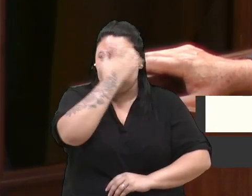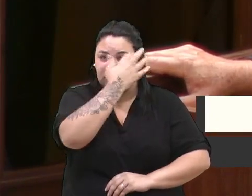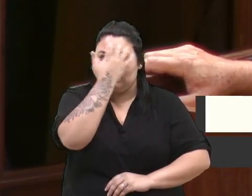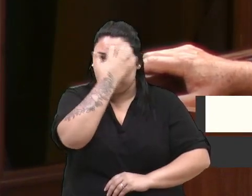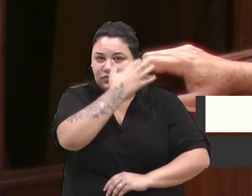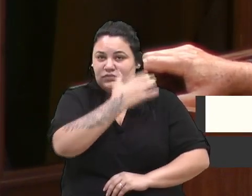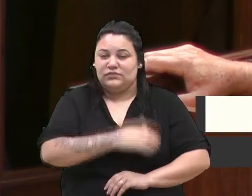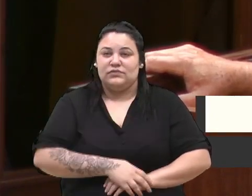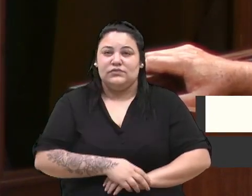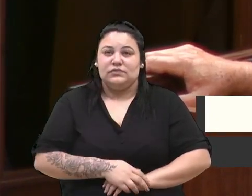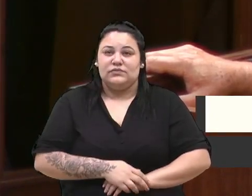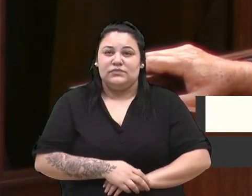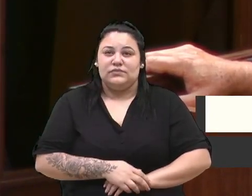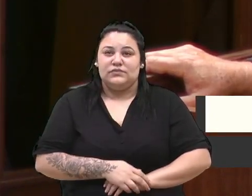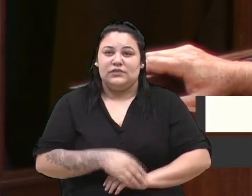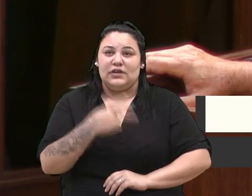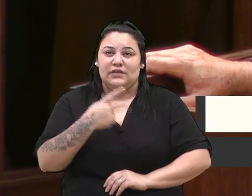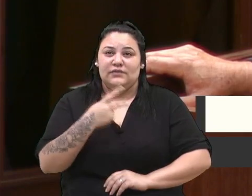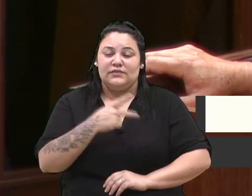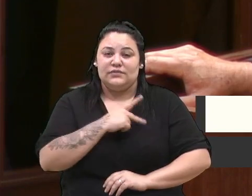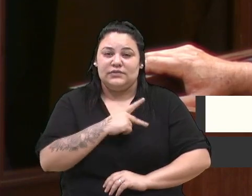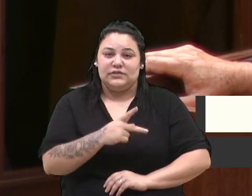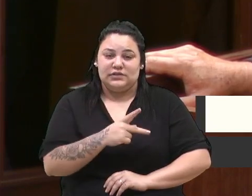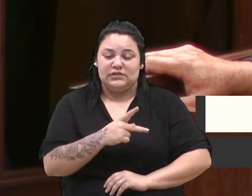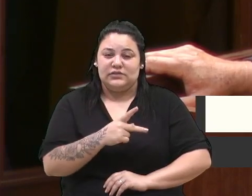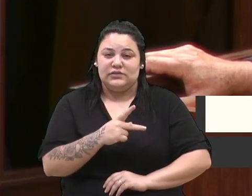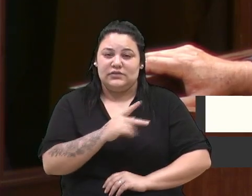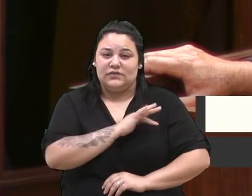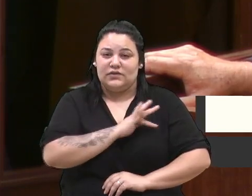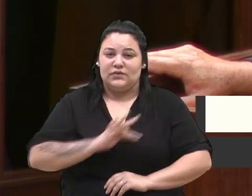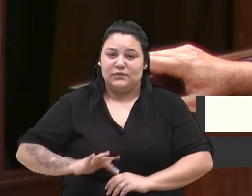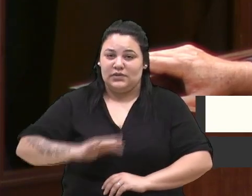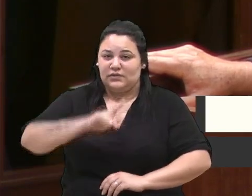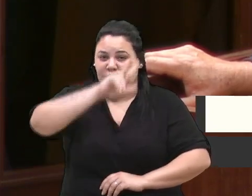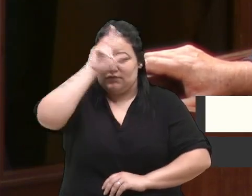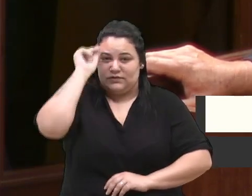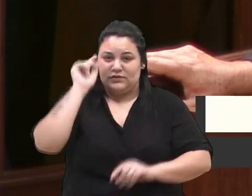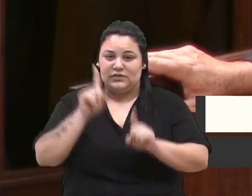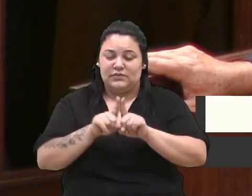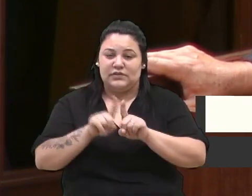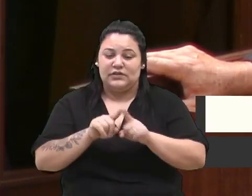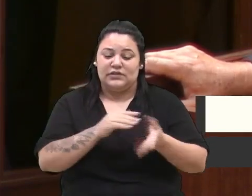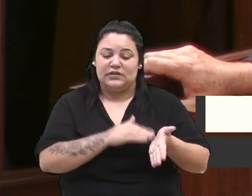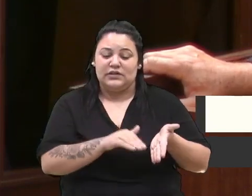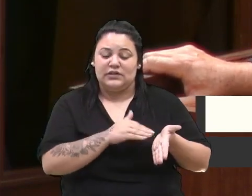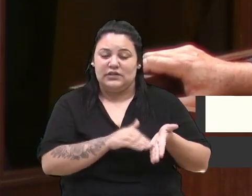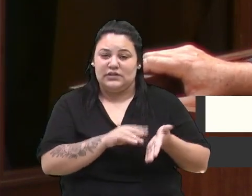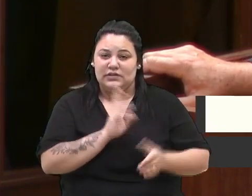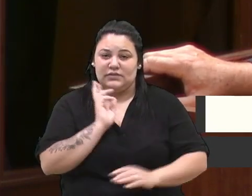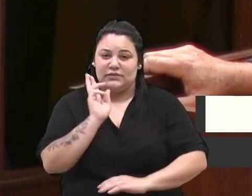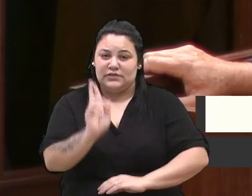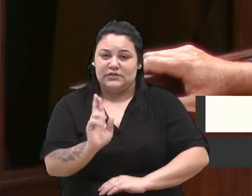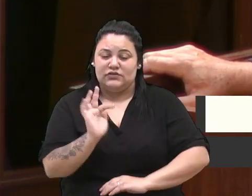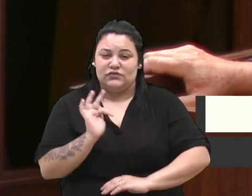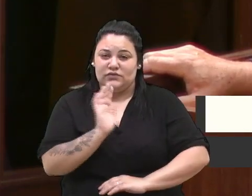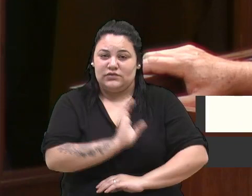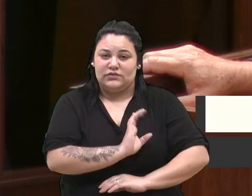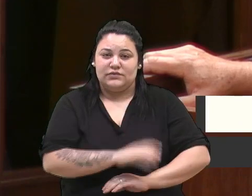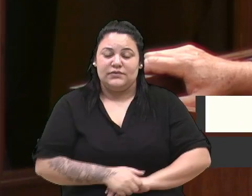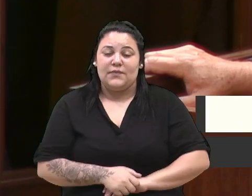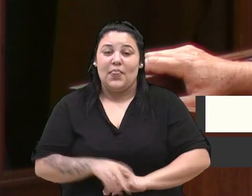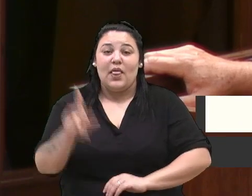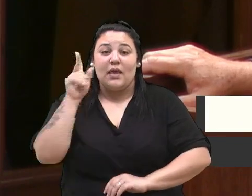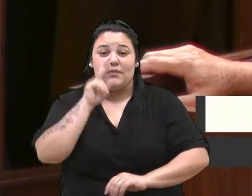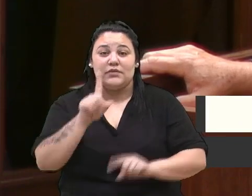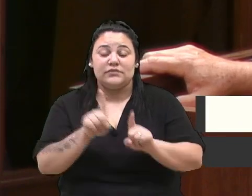a vice-presidência está com Farroupilha, com o nosso prefeito de Farroupilha, e a secretaria está com o prefeito de Flores da Cunha.